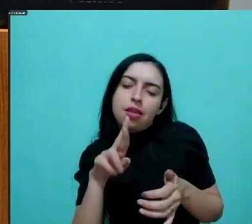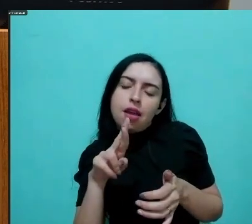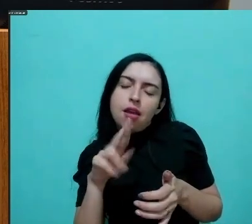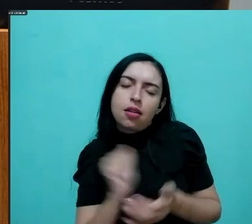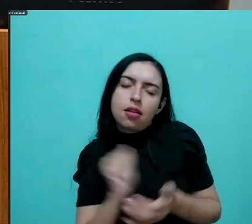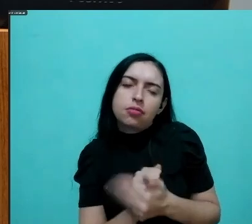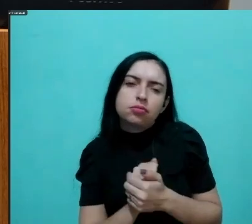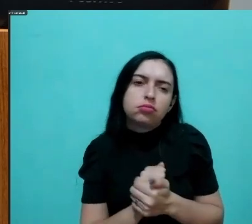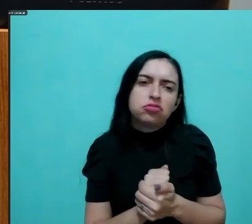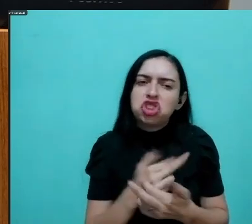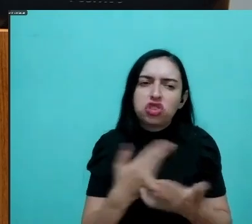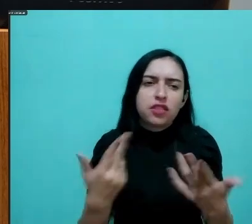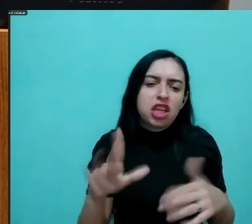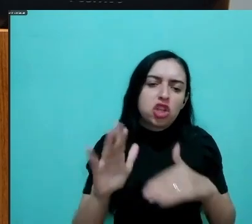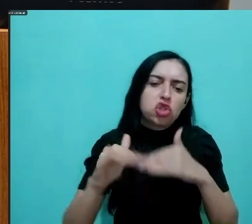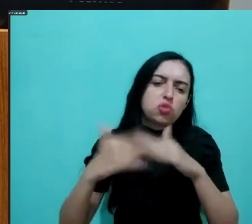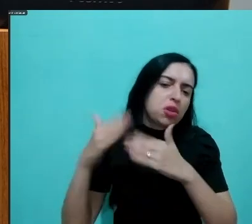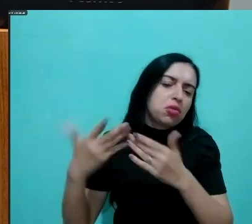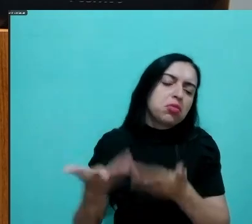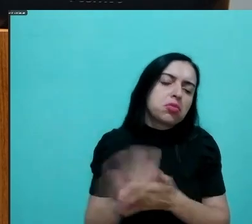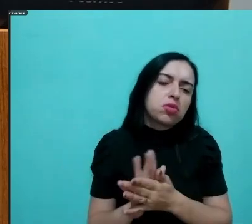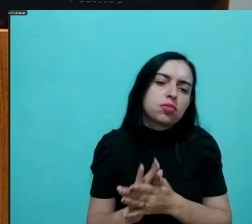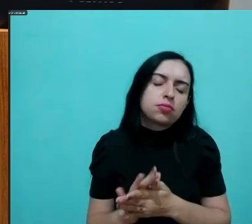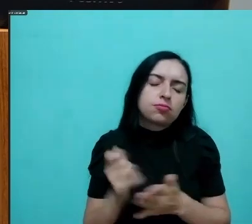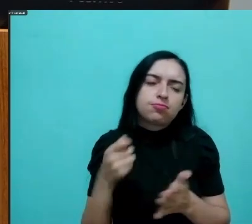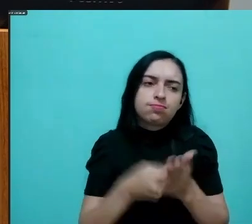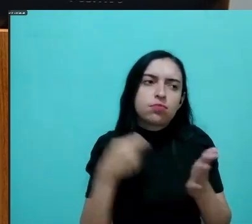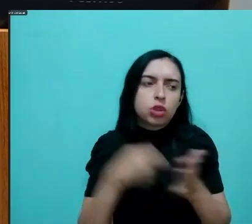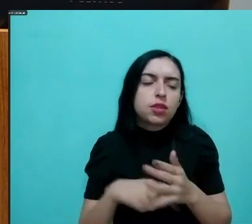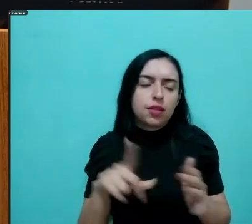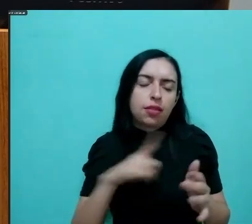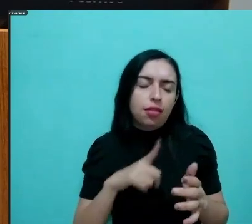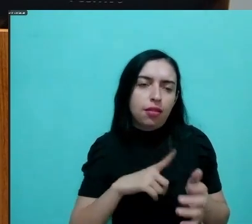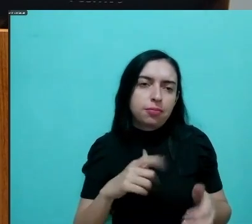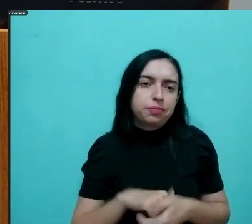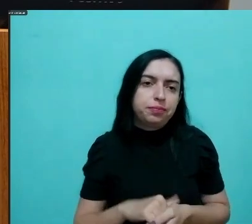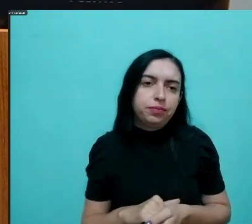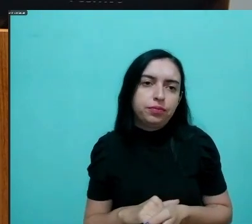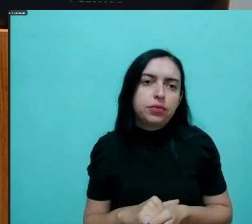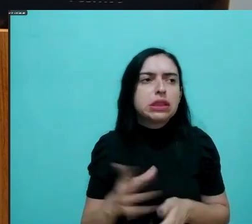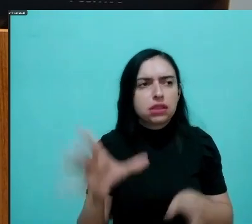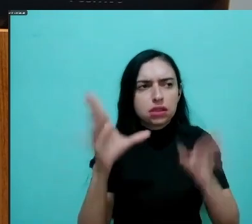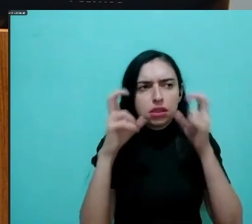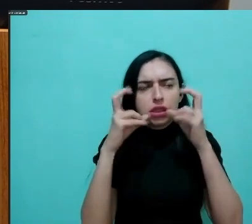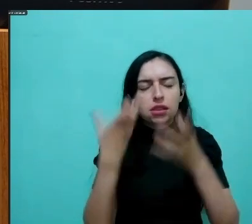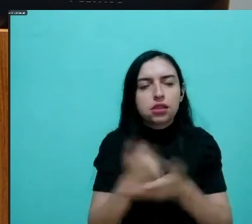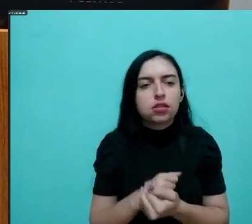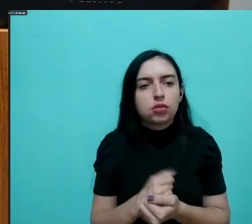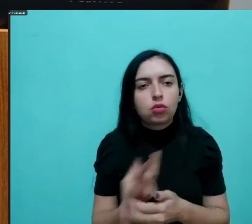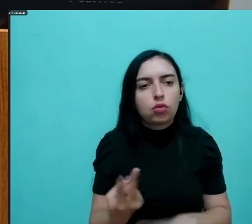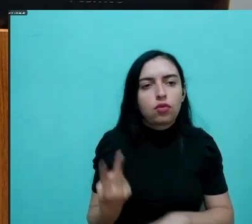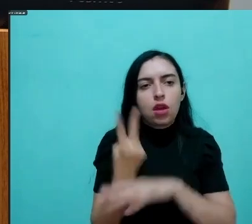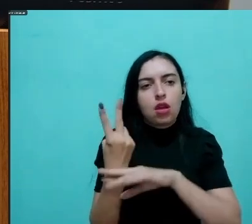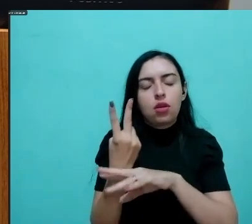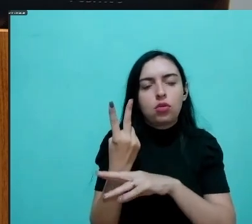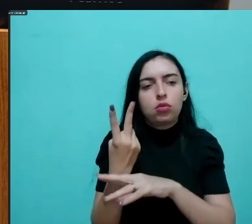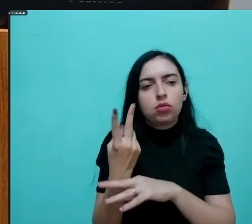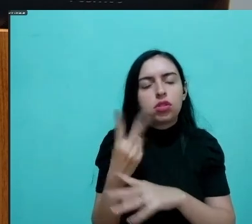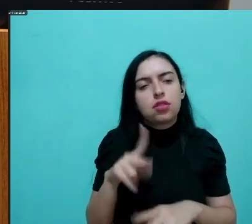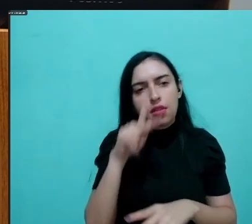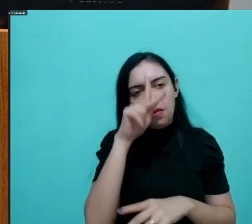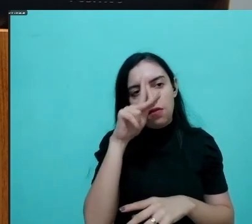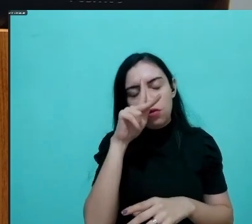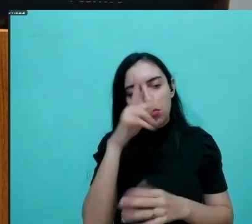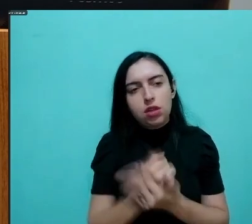de outros períodos autocráticos que nós temos, né? Mas é muito interessante o valor e a força do